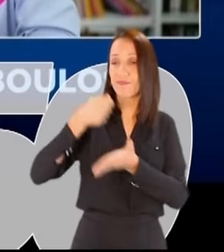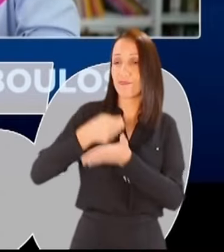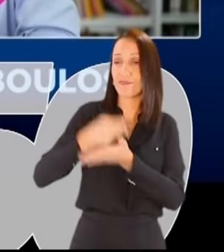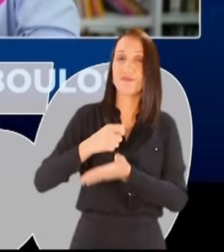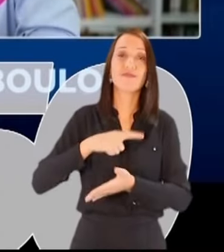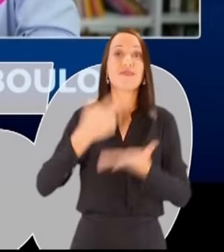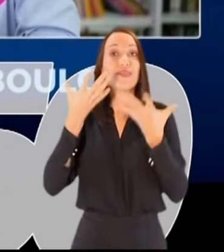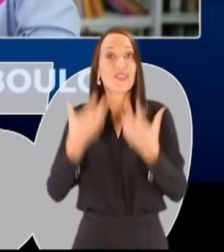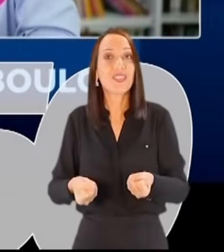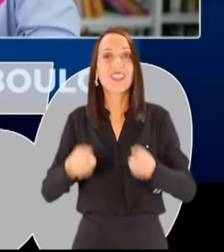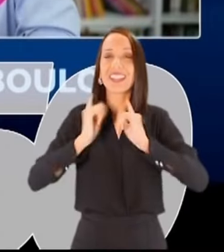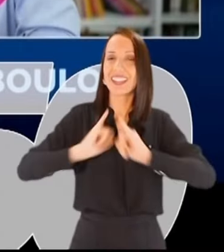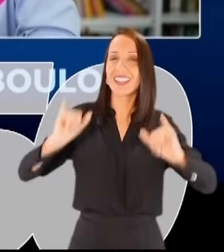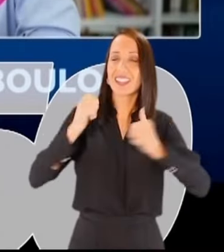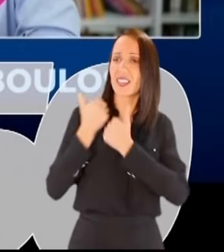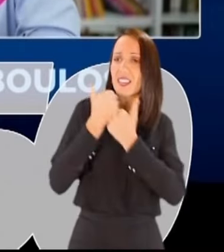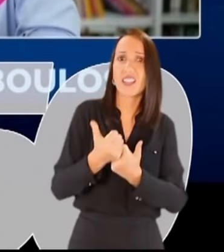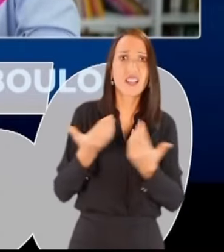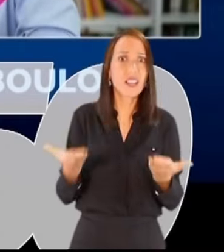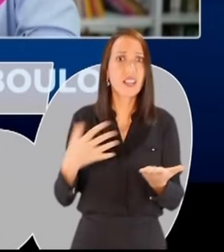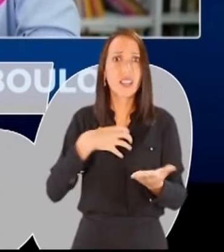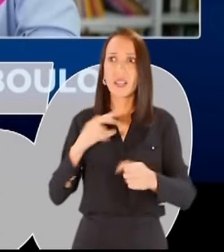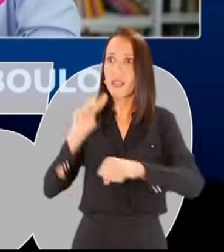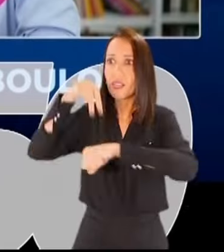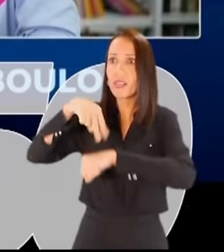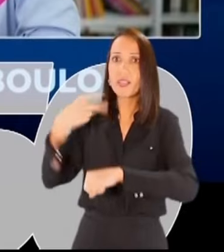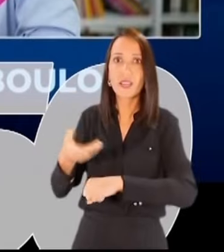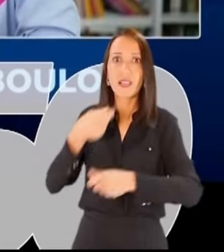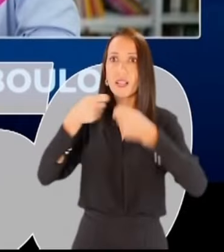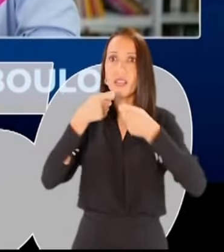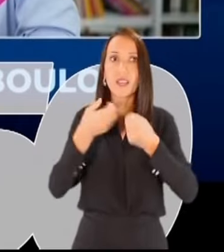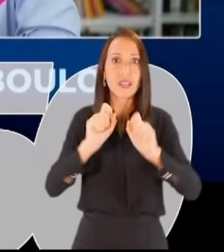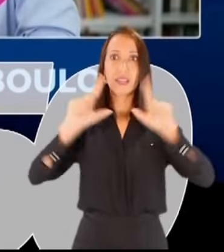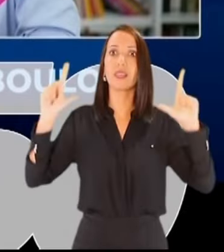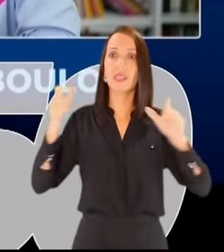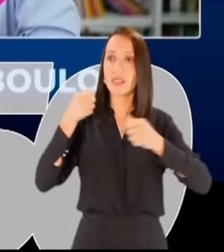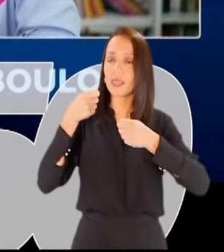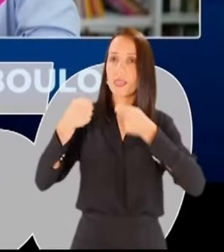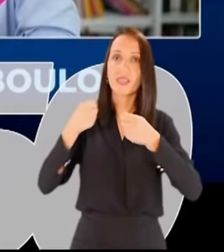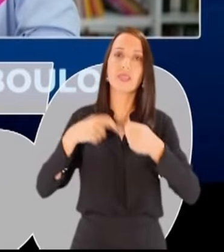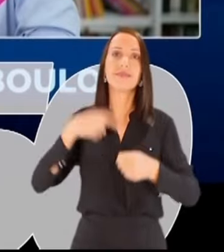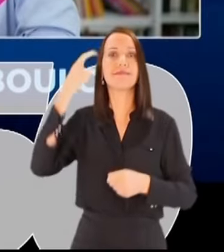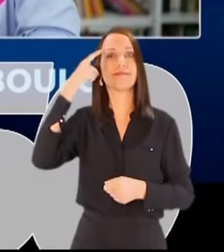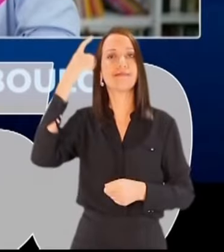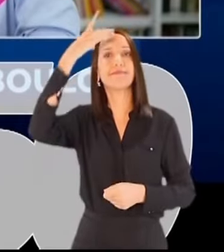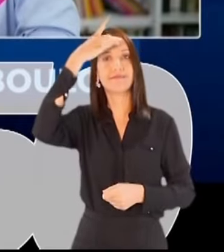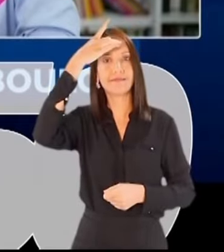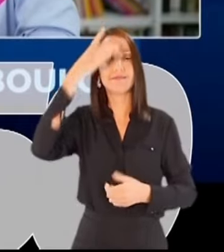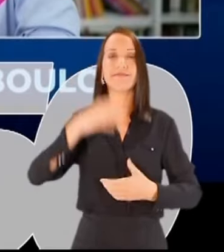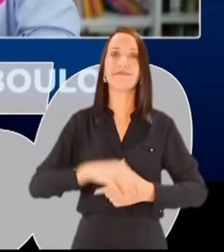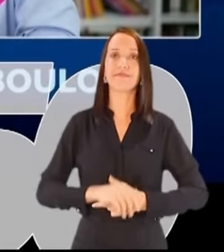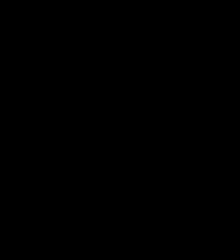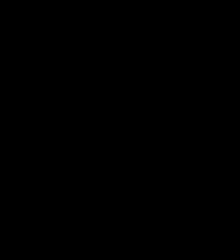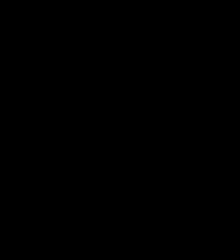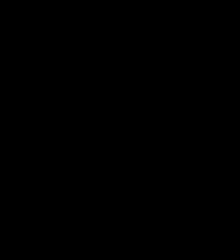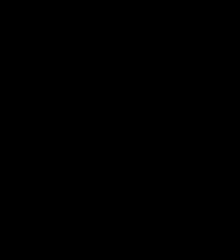cobra, alguns estão me cobrando, vamos declarar apoio. O cara não dá conta de vir numa entrevista, põe a consciência.